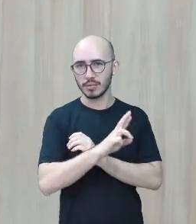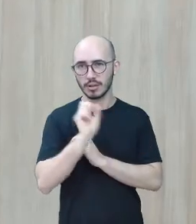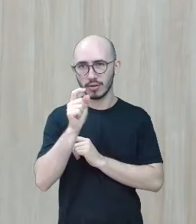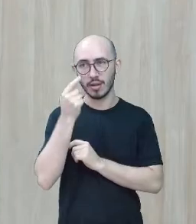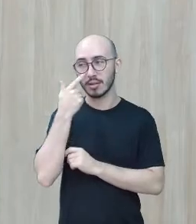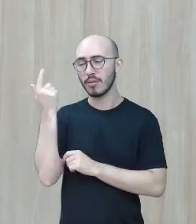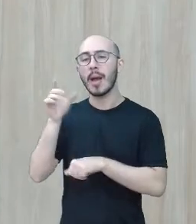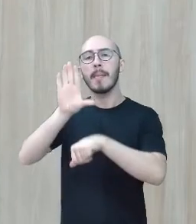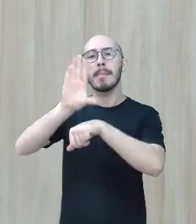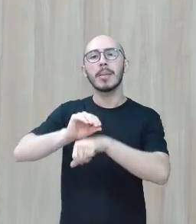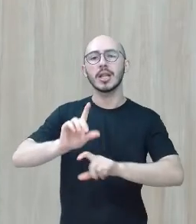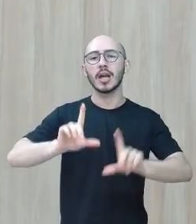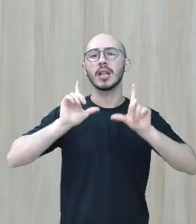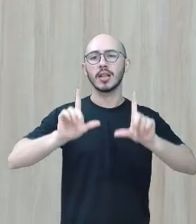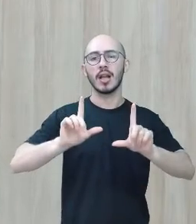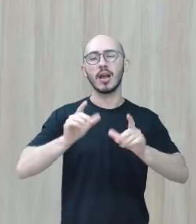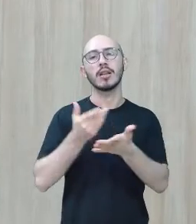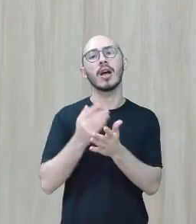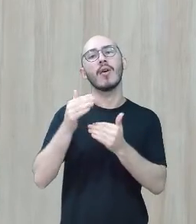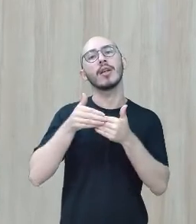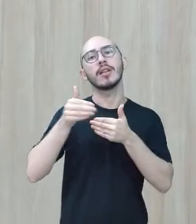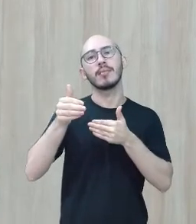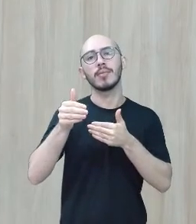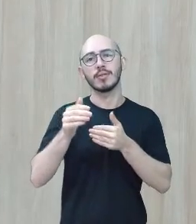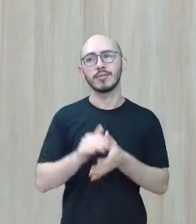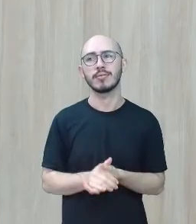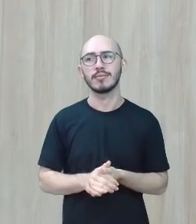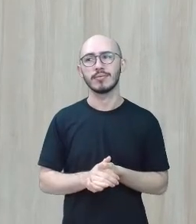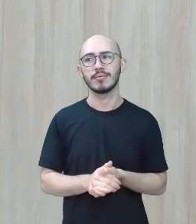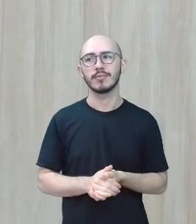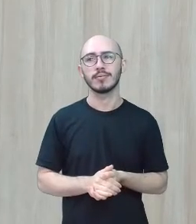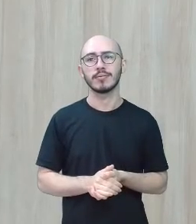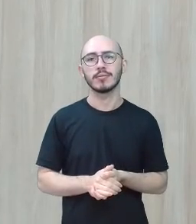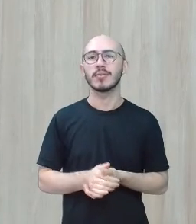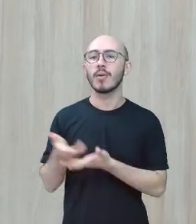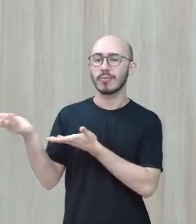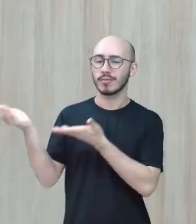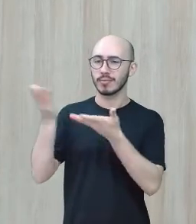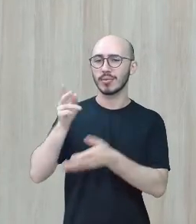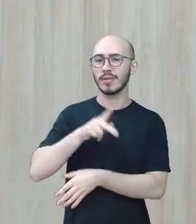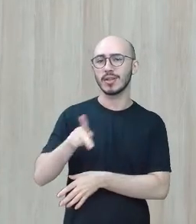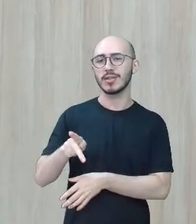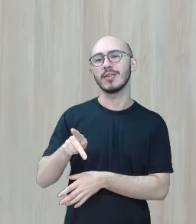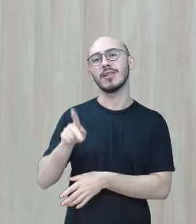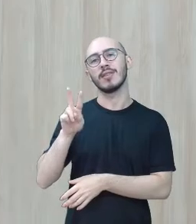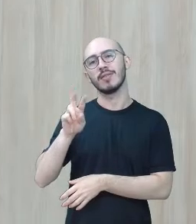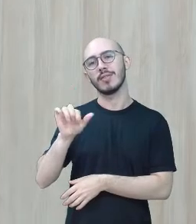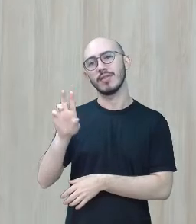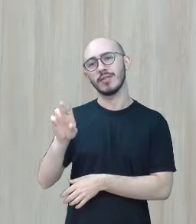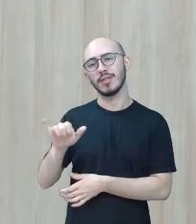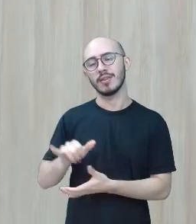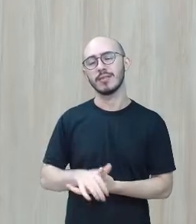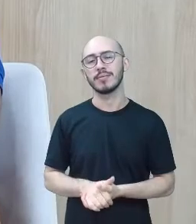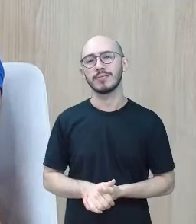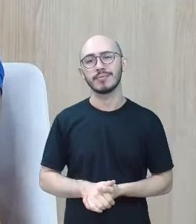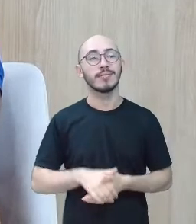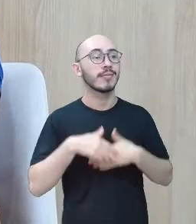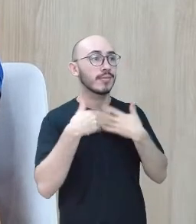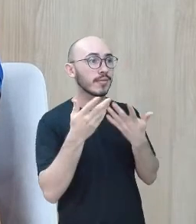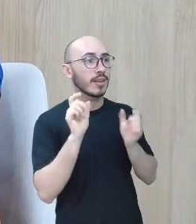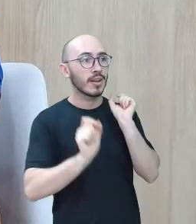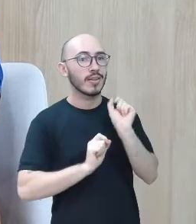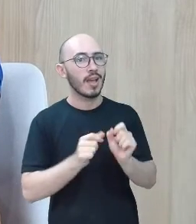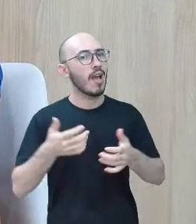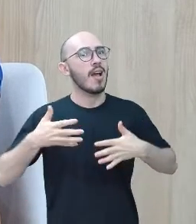printam a tela e na próxima aula eu trago aqui. Vou passar para a professora Vivi se despedir de vocês e eu já volto. Gente, foi